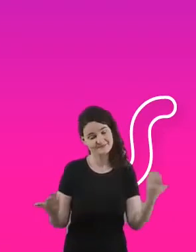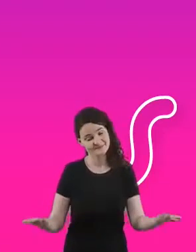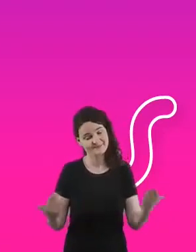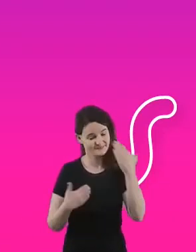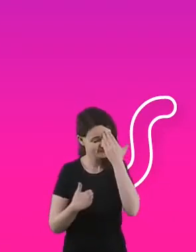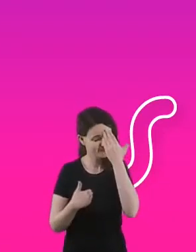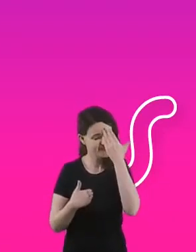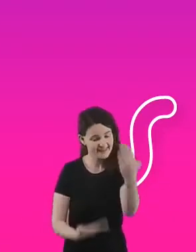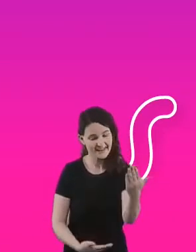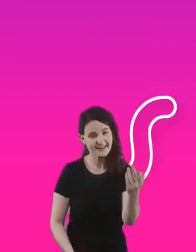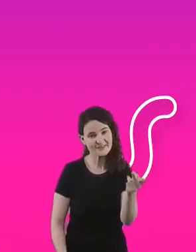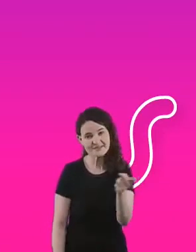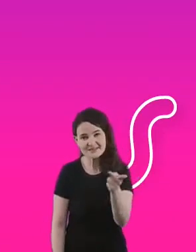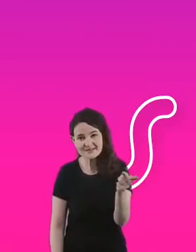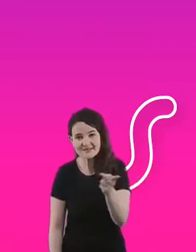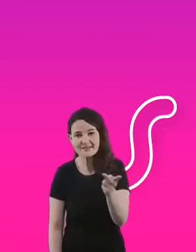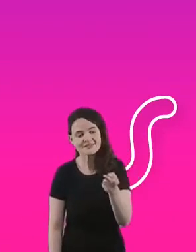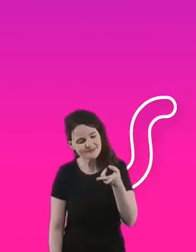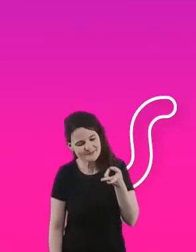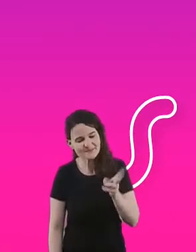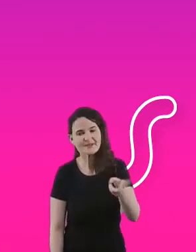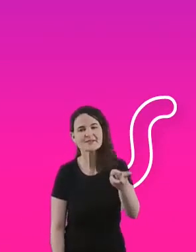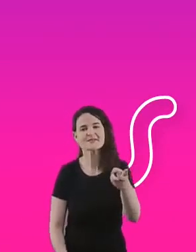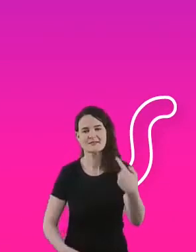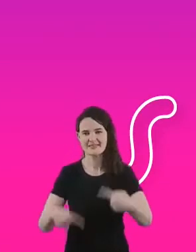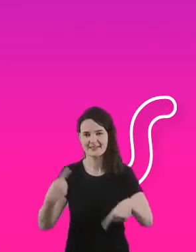e vamos adiante aqui com o nosso debate.